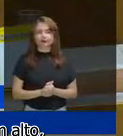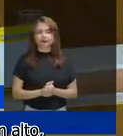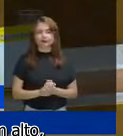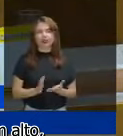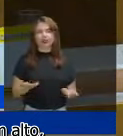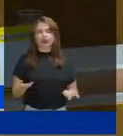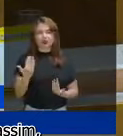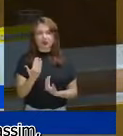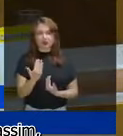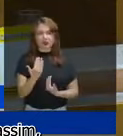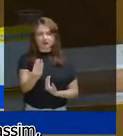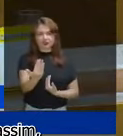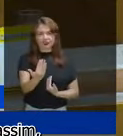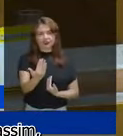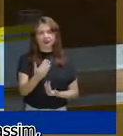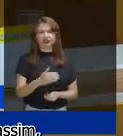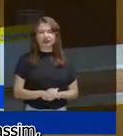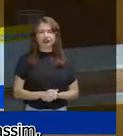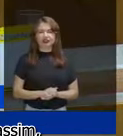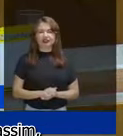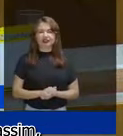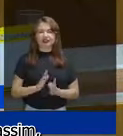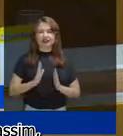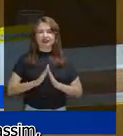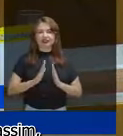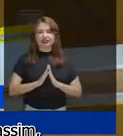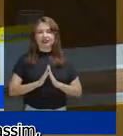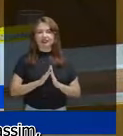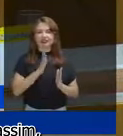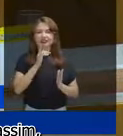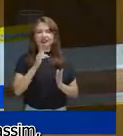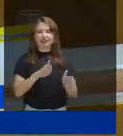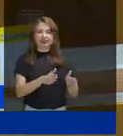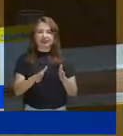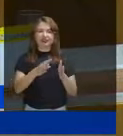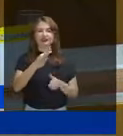destaque, assim, na entrada da propriedade dele lá, assim, Rio Tâmisa.